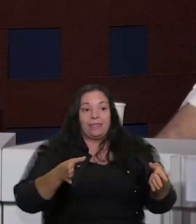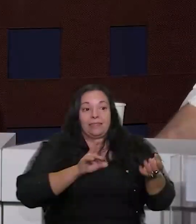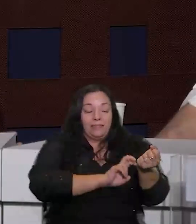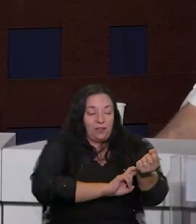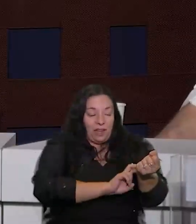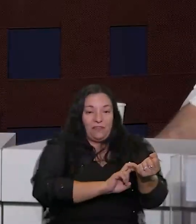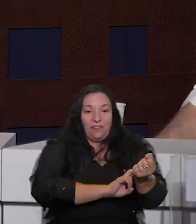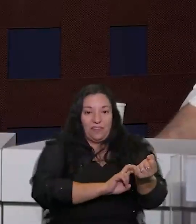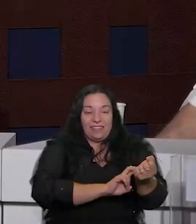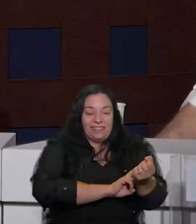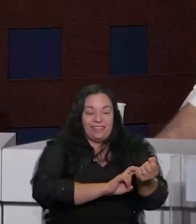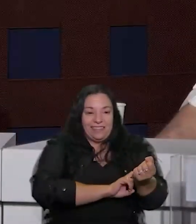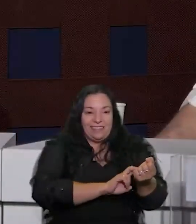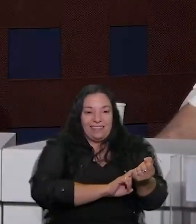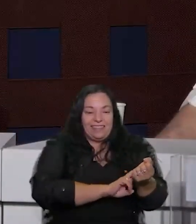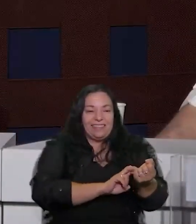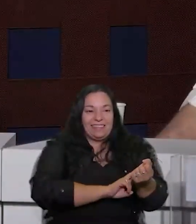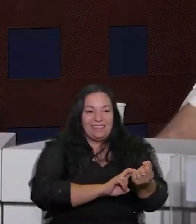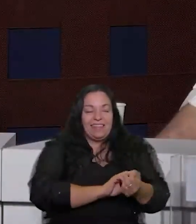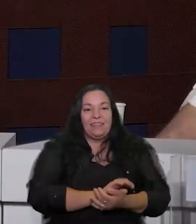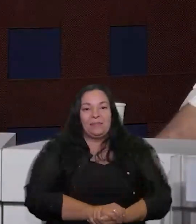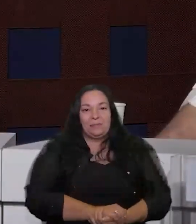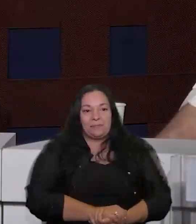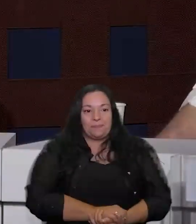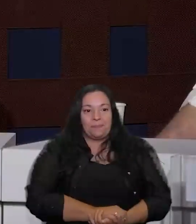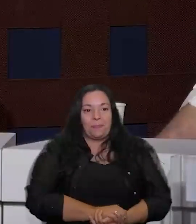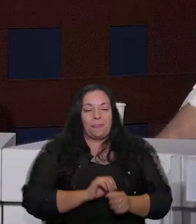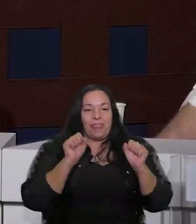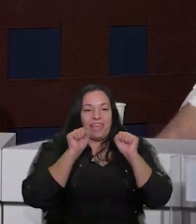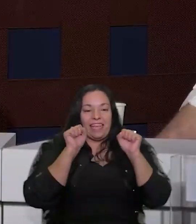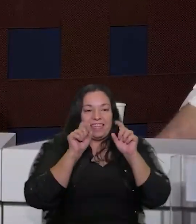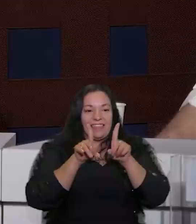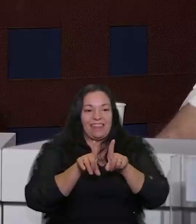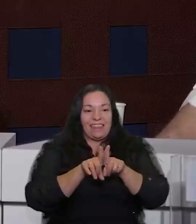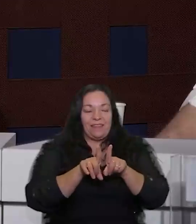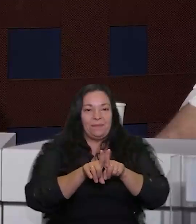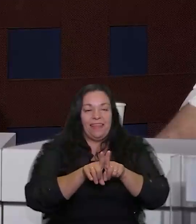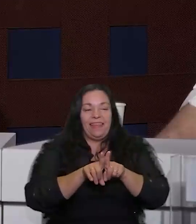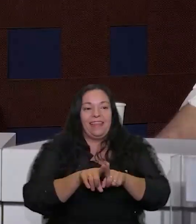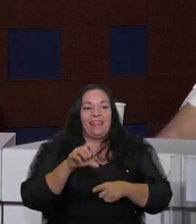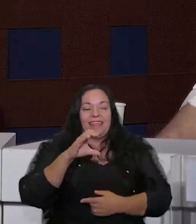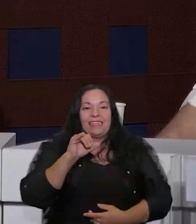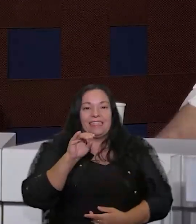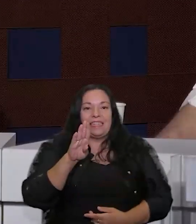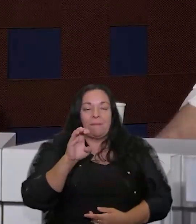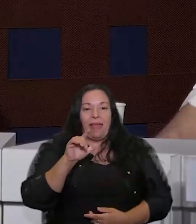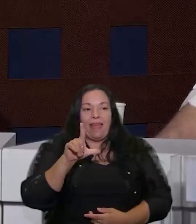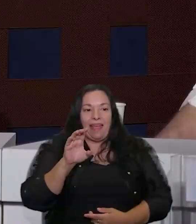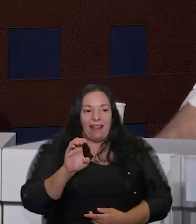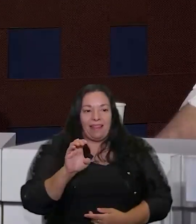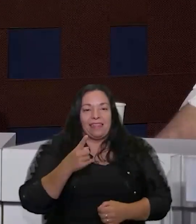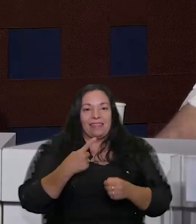estou. Também é uma honra. Cibele, uma querida também, a gente tem esse espaço ali de cidade